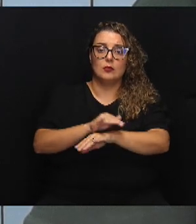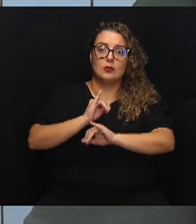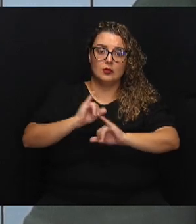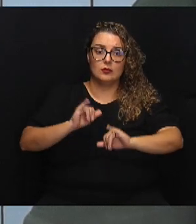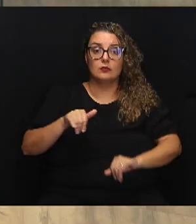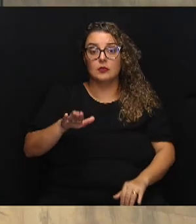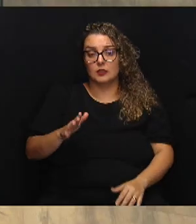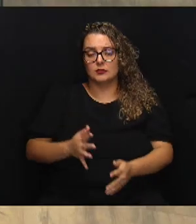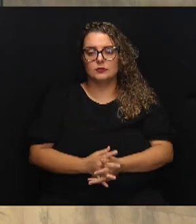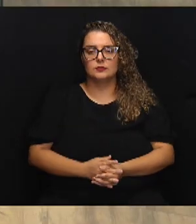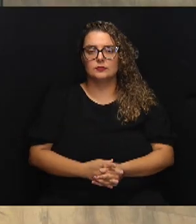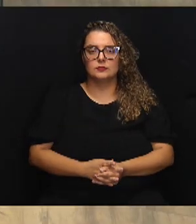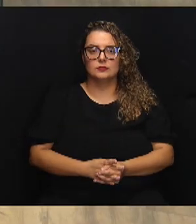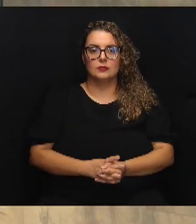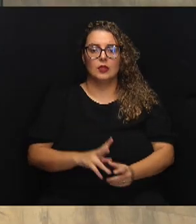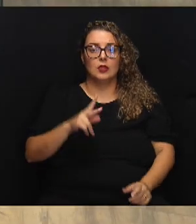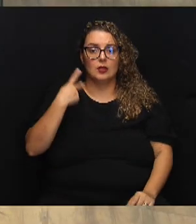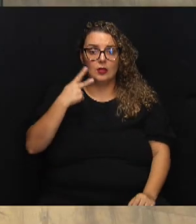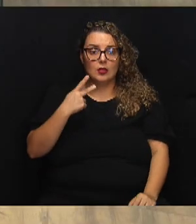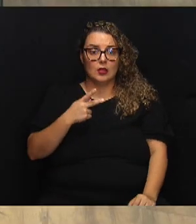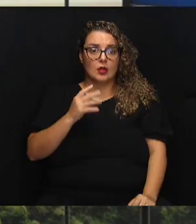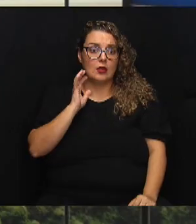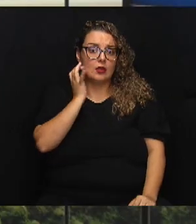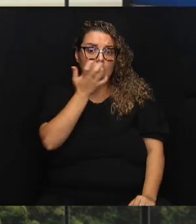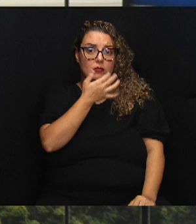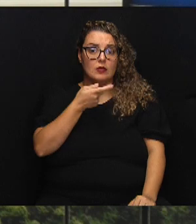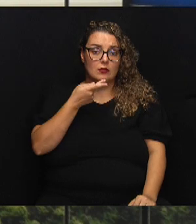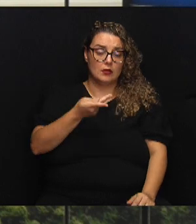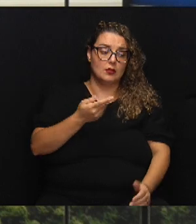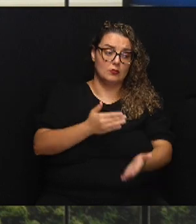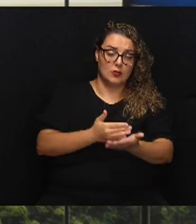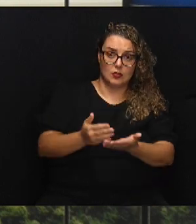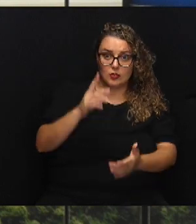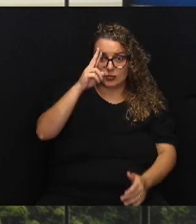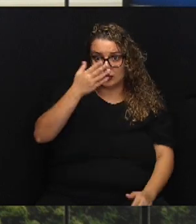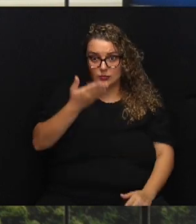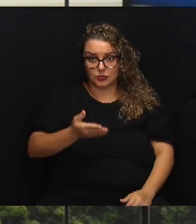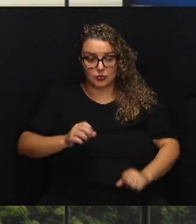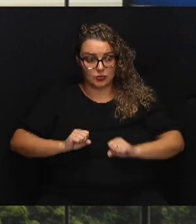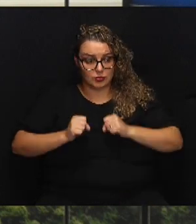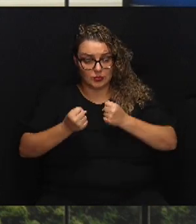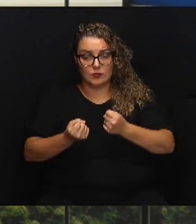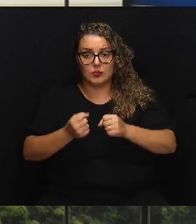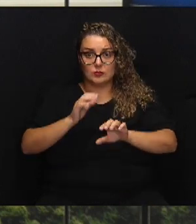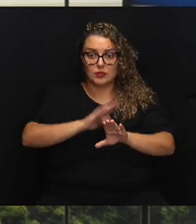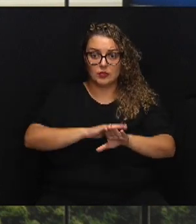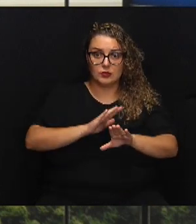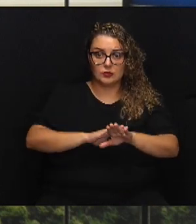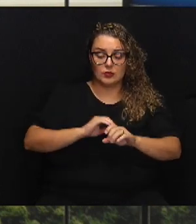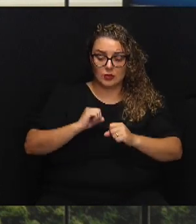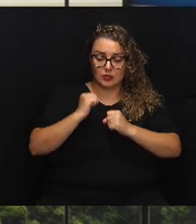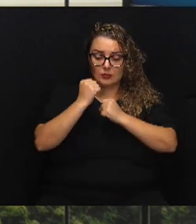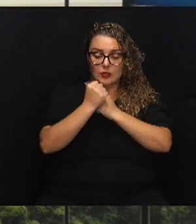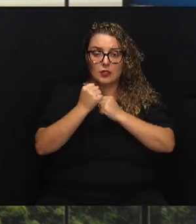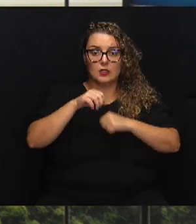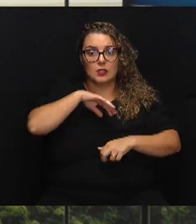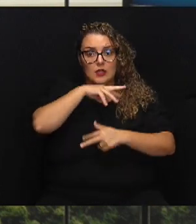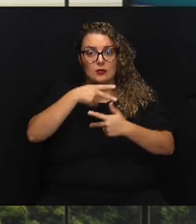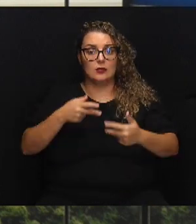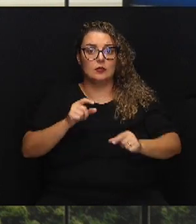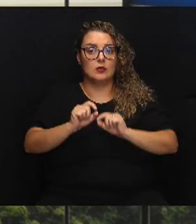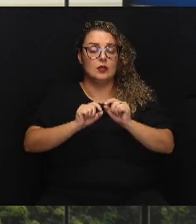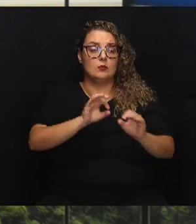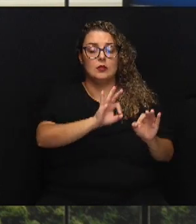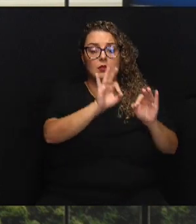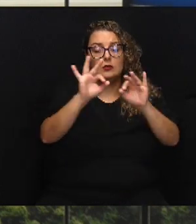mais. Vereador Herbert Ganem, falei na minha abertura que o senhor é um defensor ativo, né, da proteção animal. Para quem está